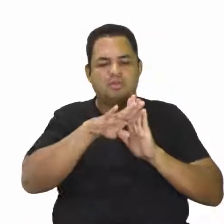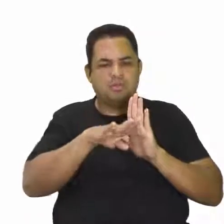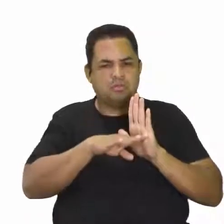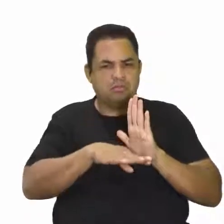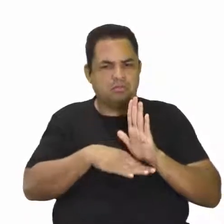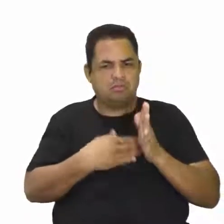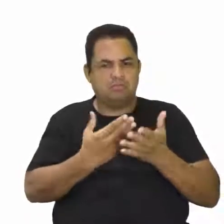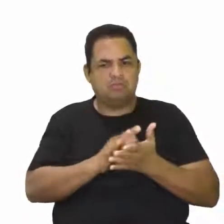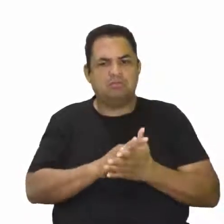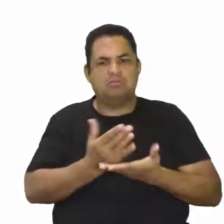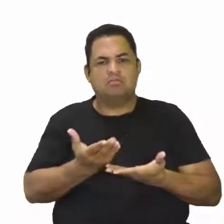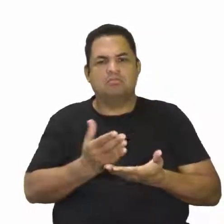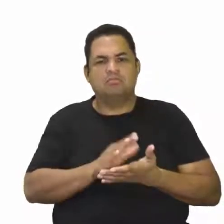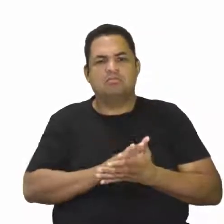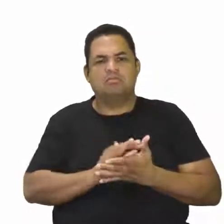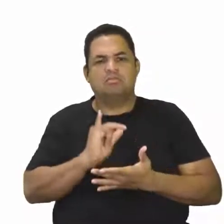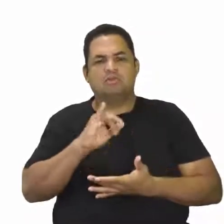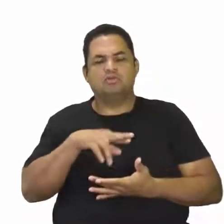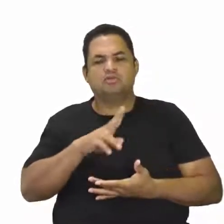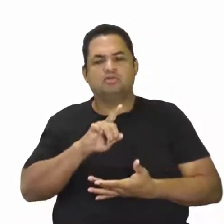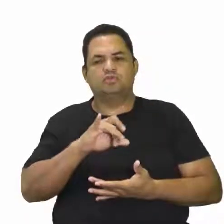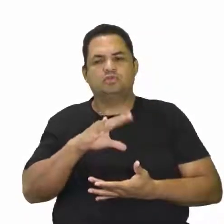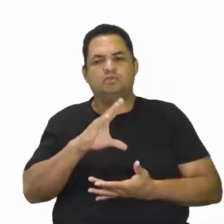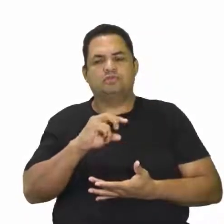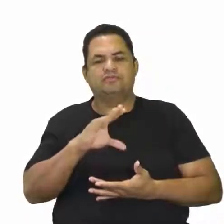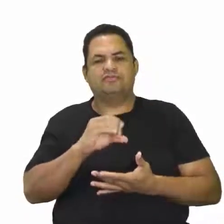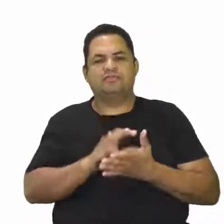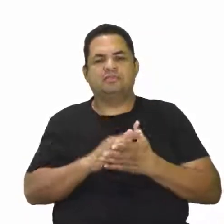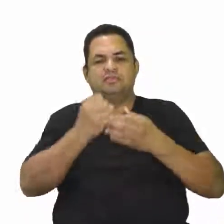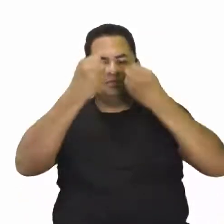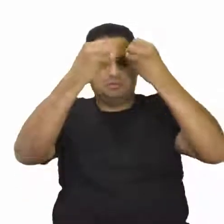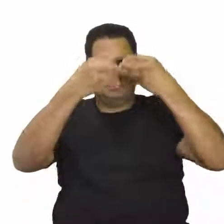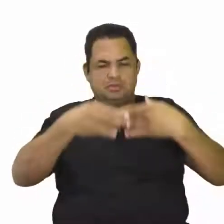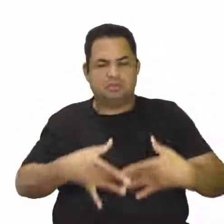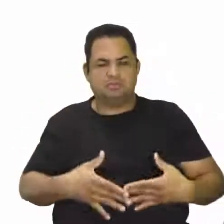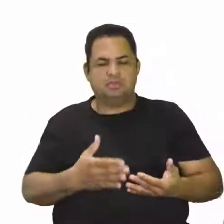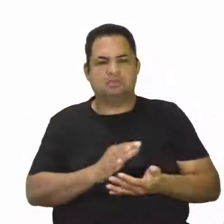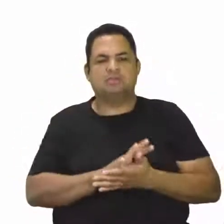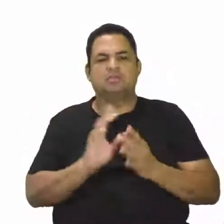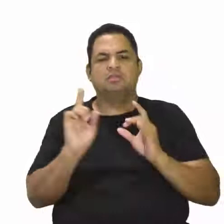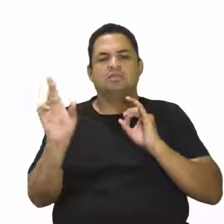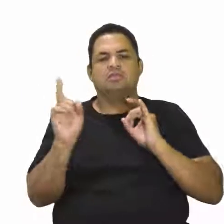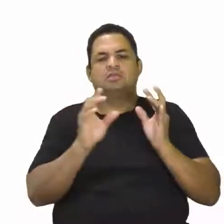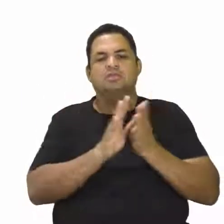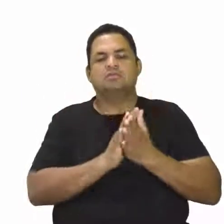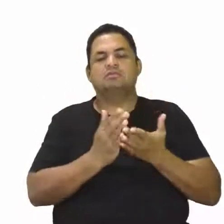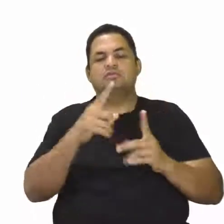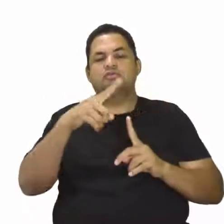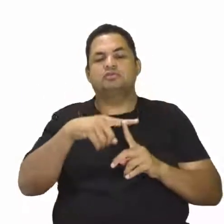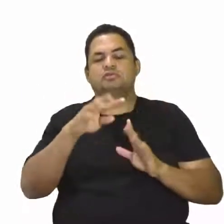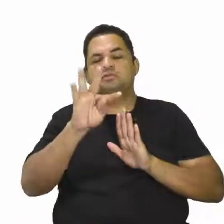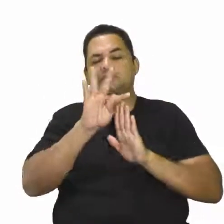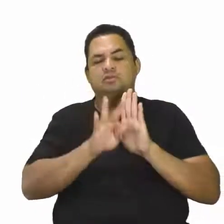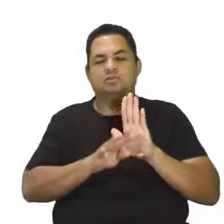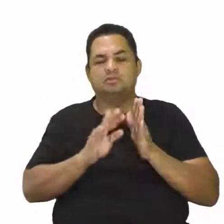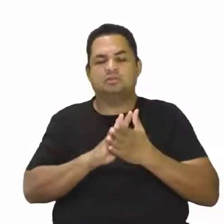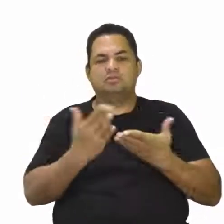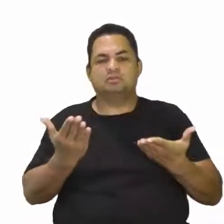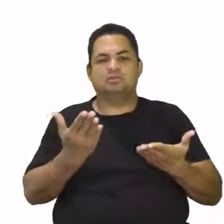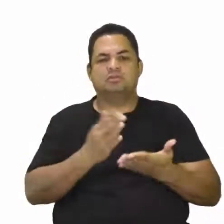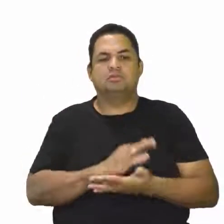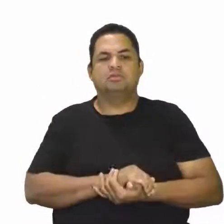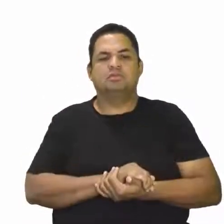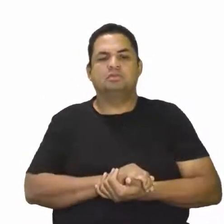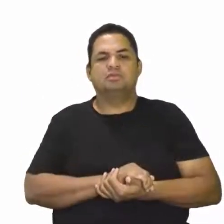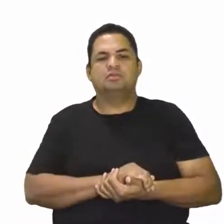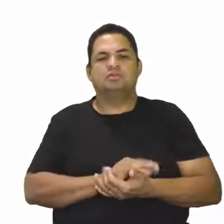descritivos, injuntivos e explicativos. Cada um desses tipos de texto vai estar